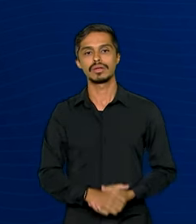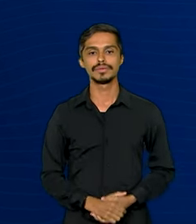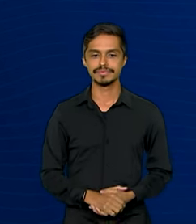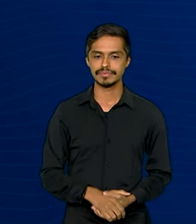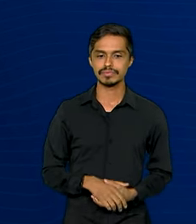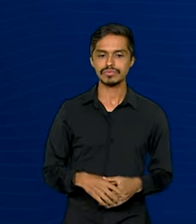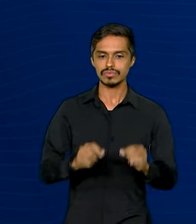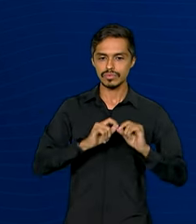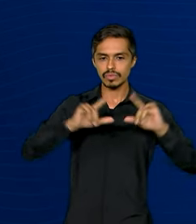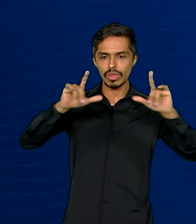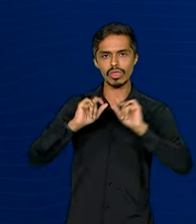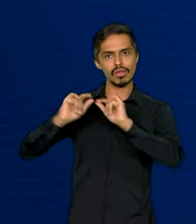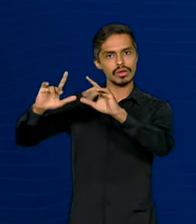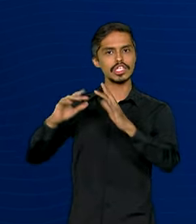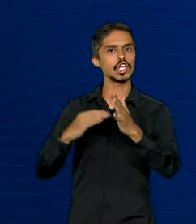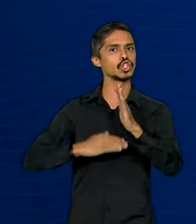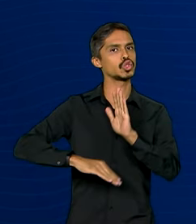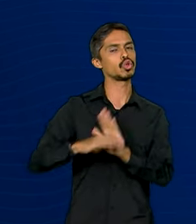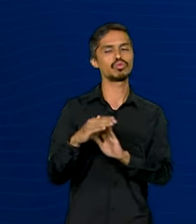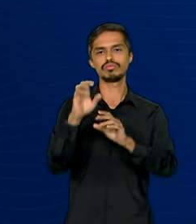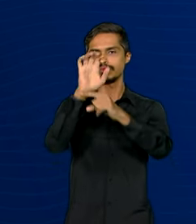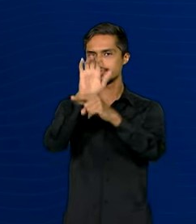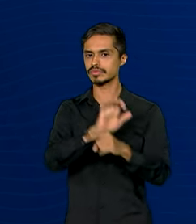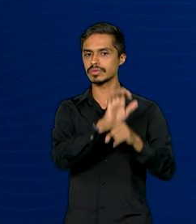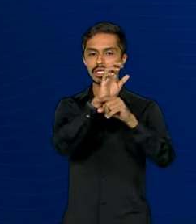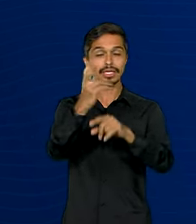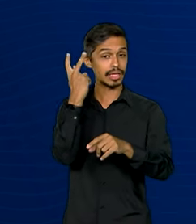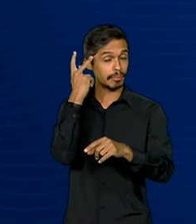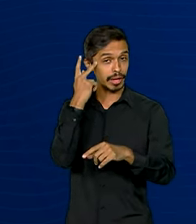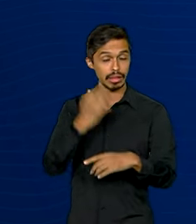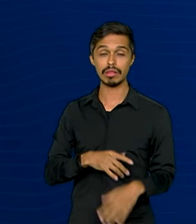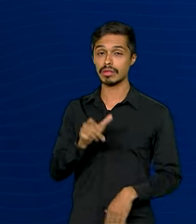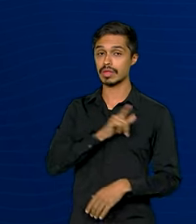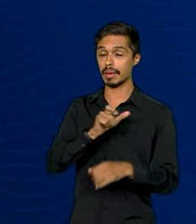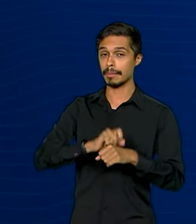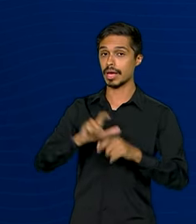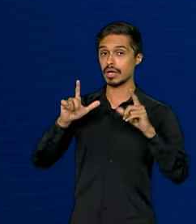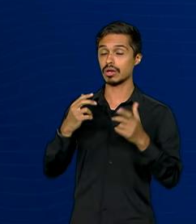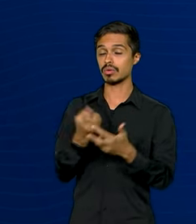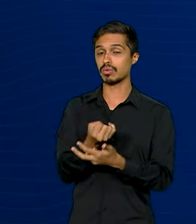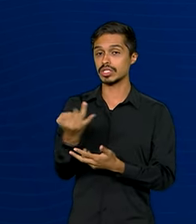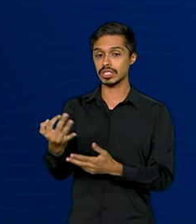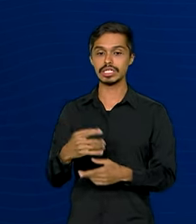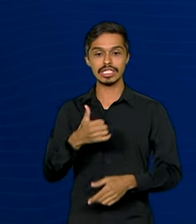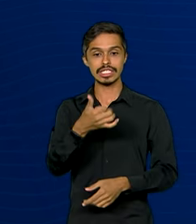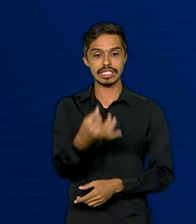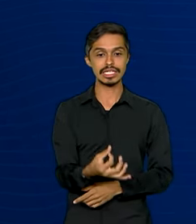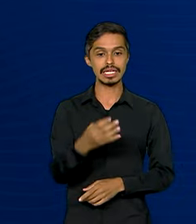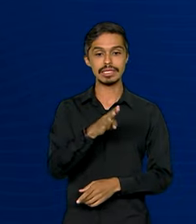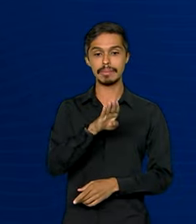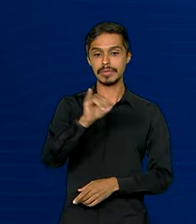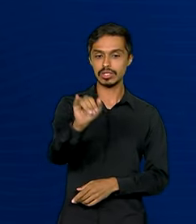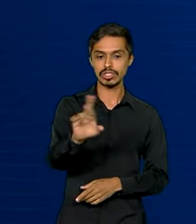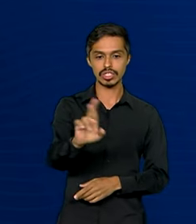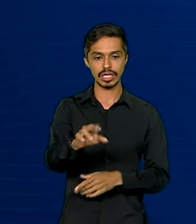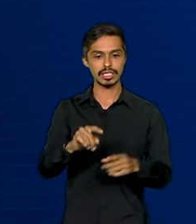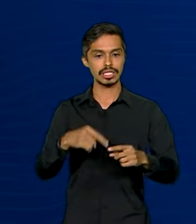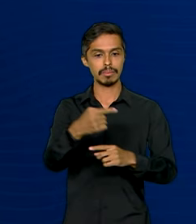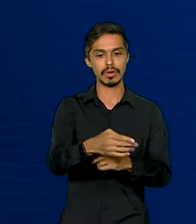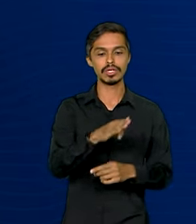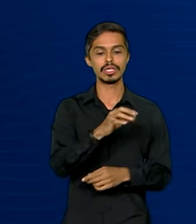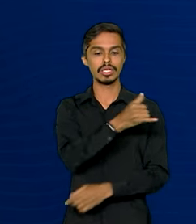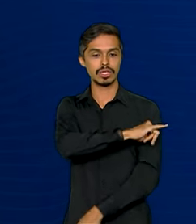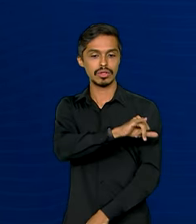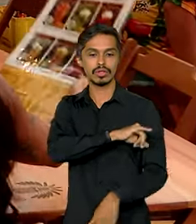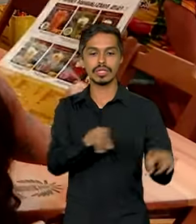crescimento em todos os estados. São Paulo concentra a maior fatia financeira com 16 bilhões de reais, seguido do Rio e